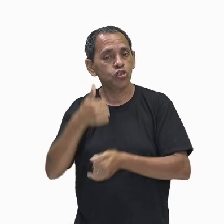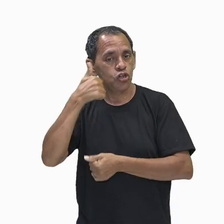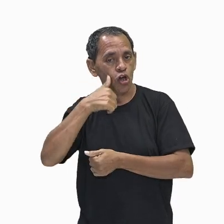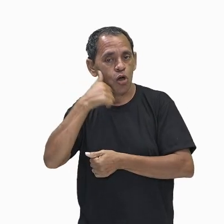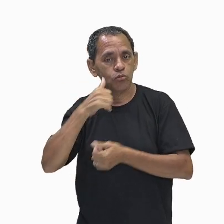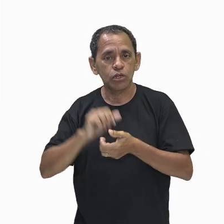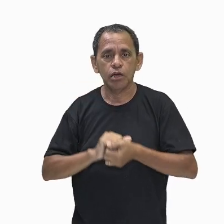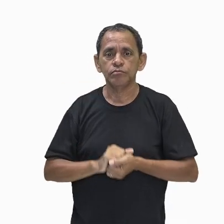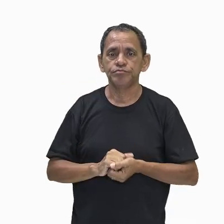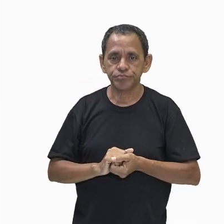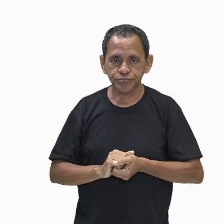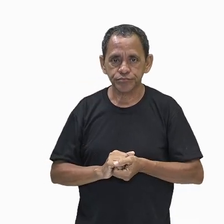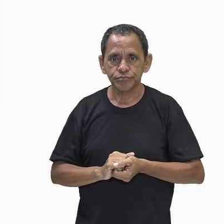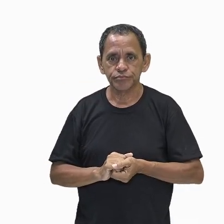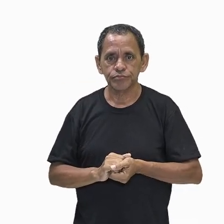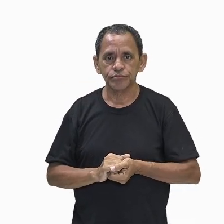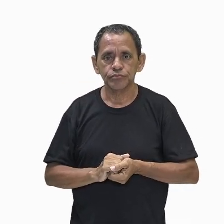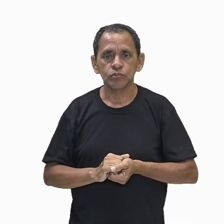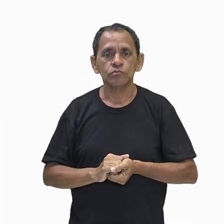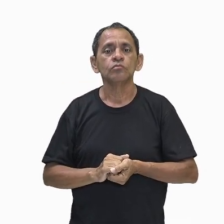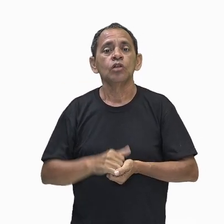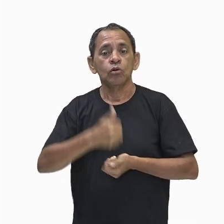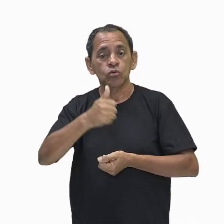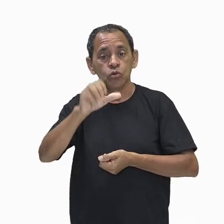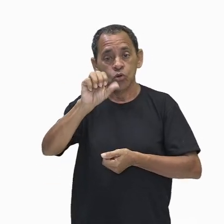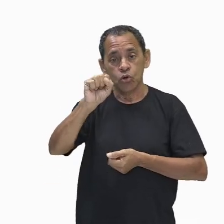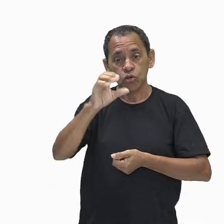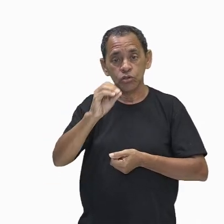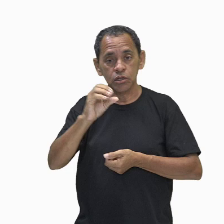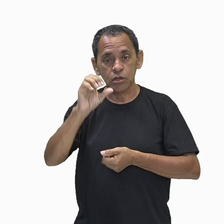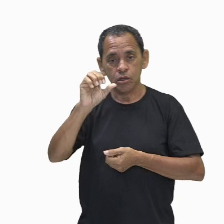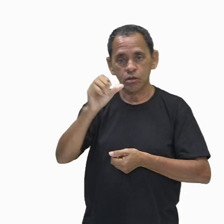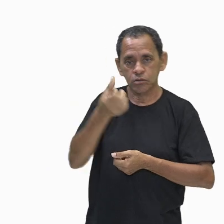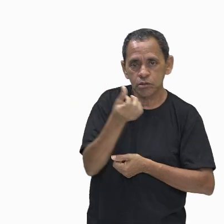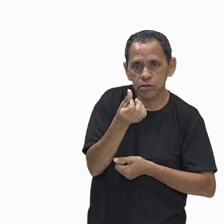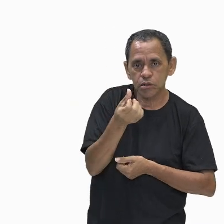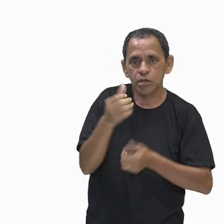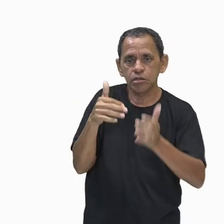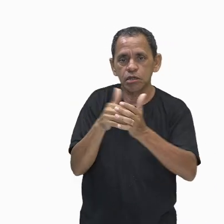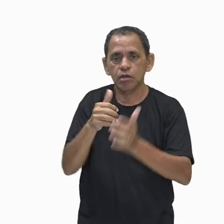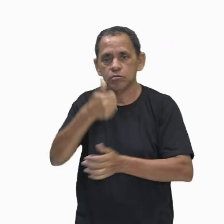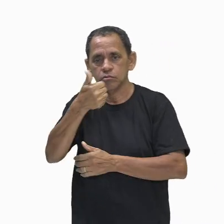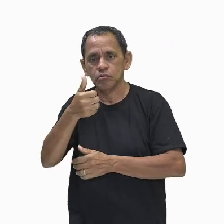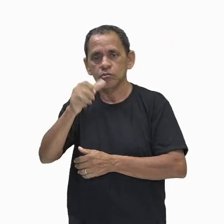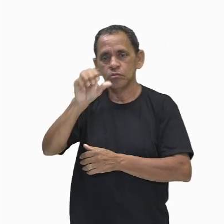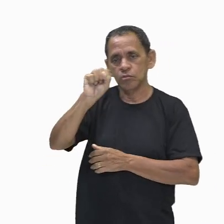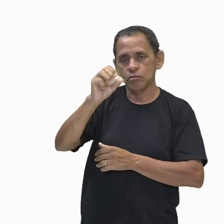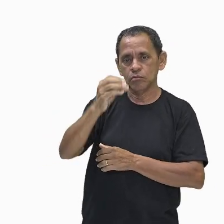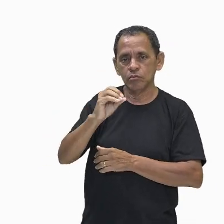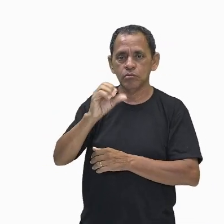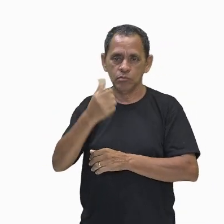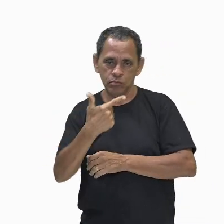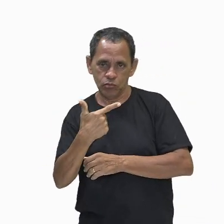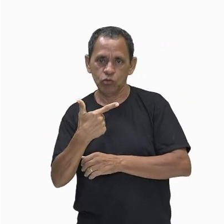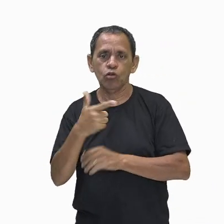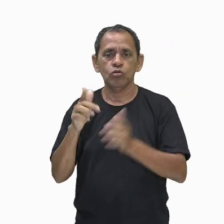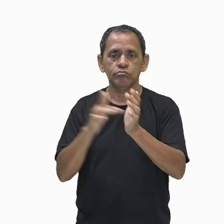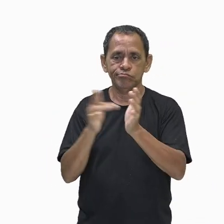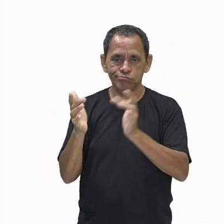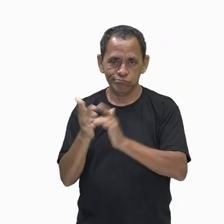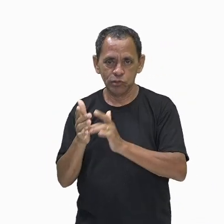1802 a.C., chegou ao poder depois que seu marido e irmão Amenemate IV morreu. O último rei